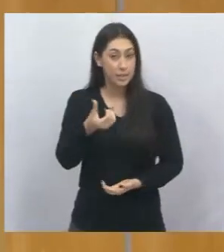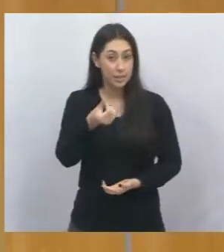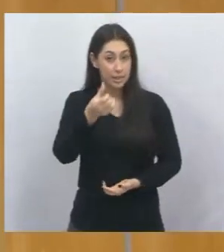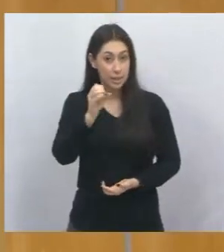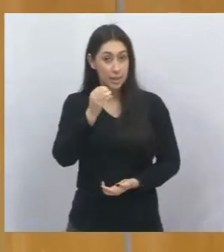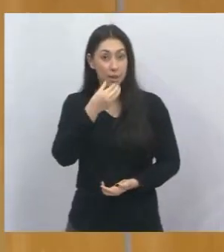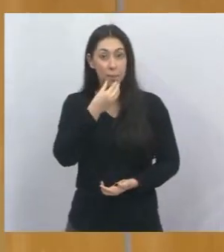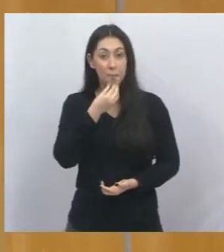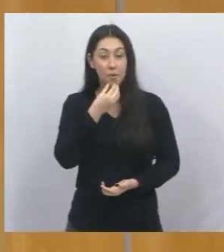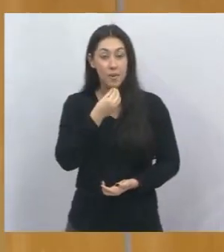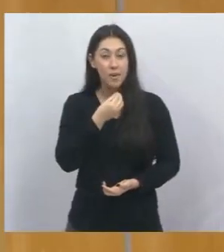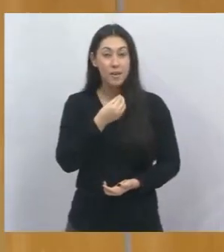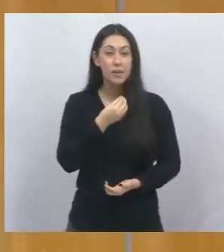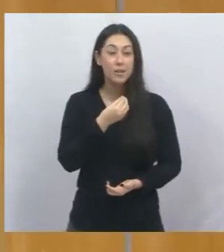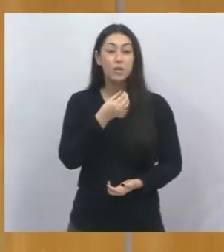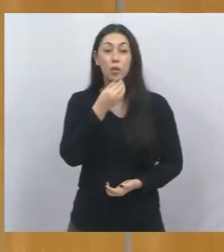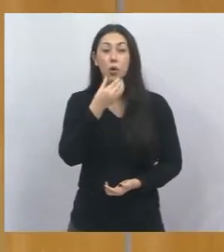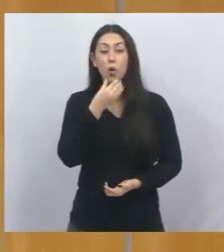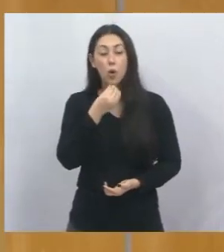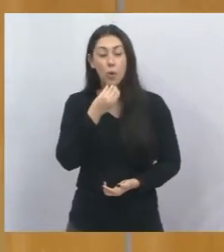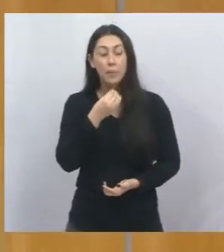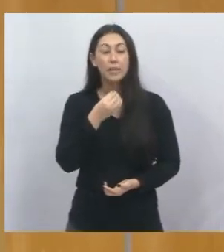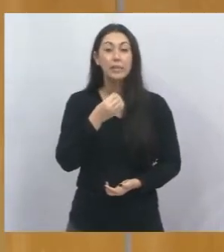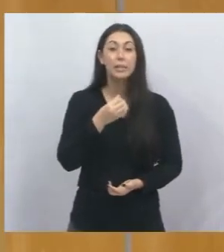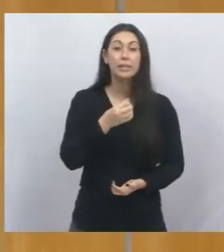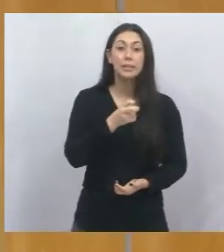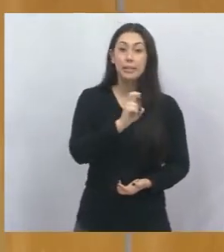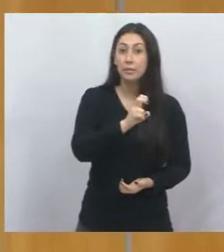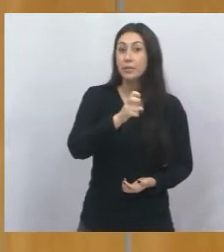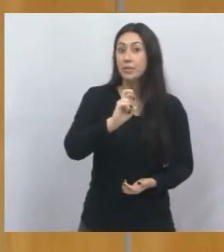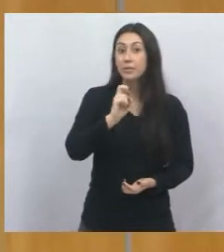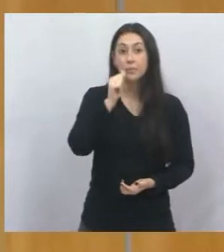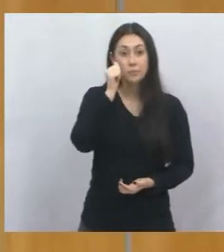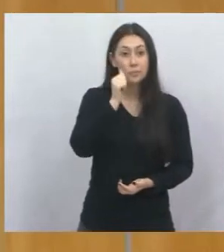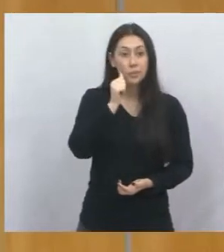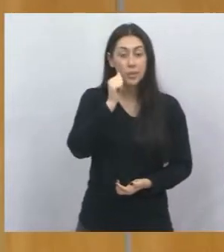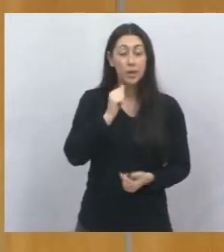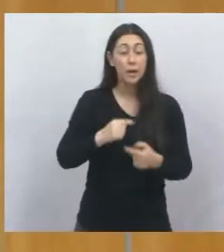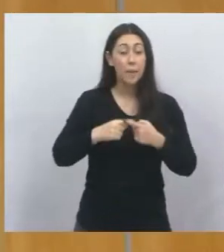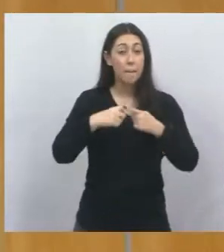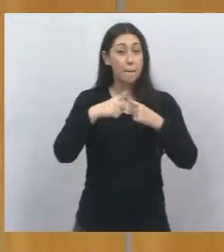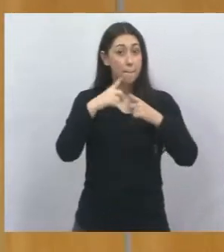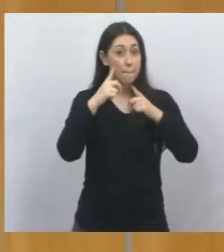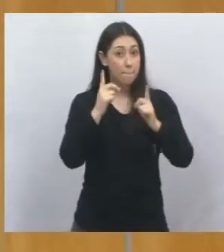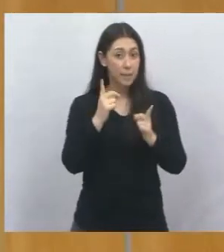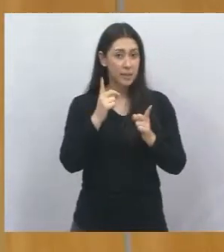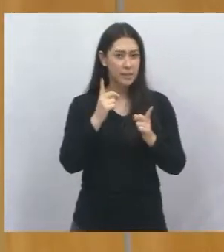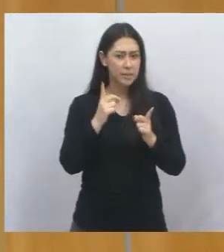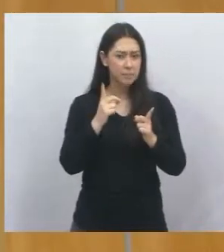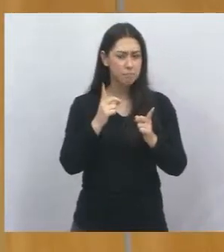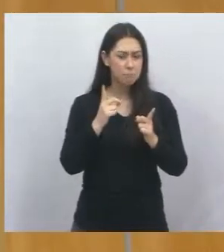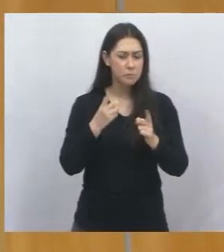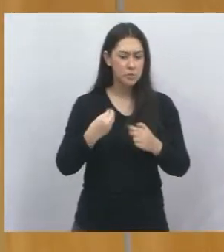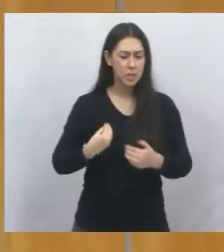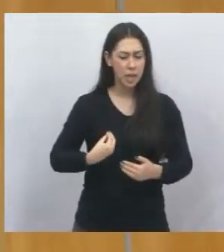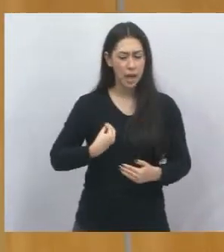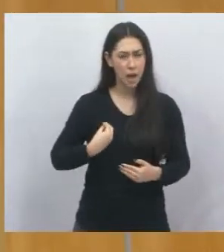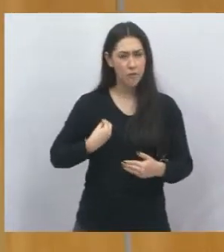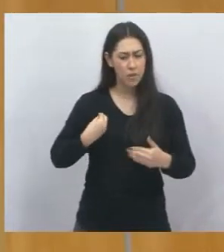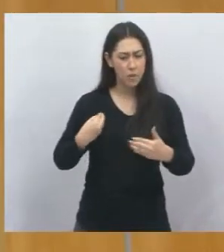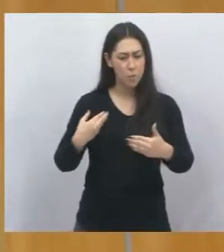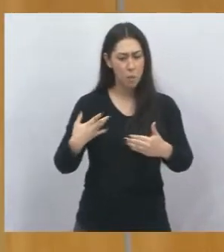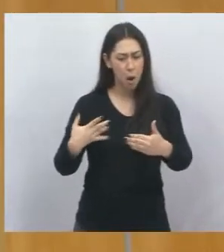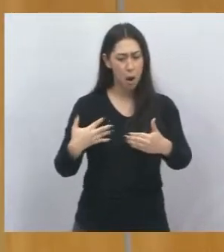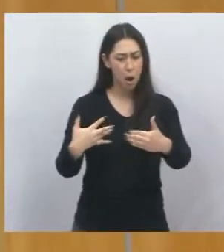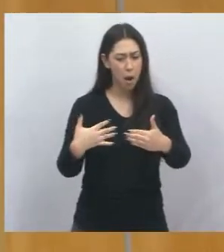e 55 mulher. Só que a perspectiva de vida está aumentando a